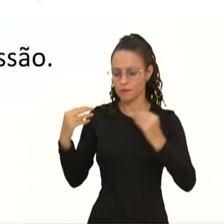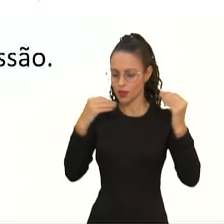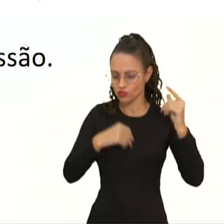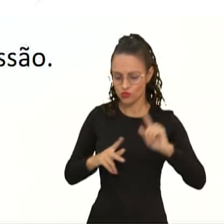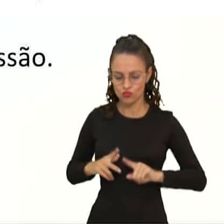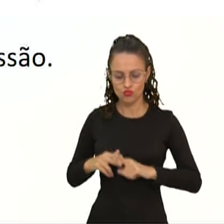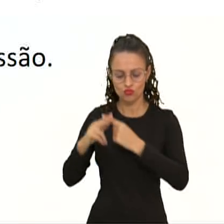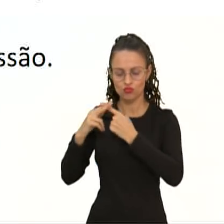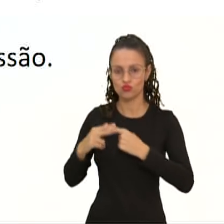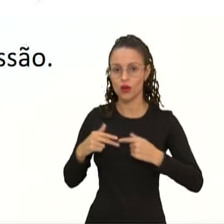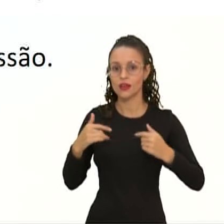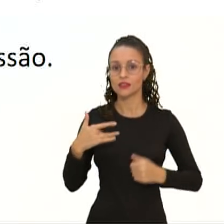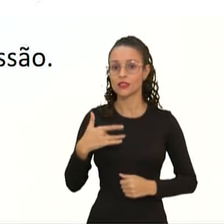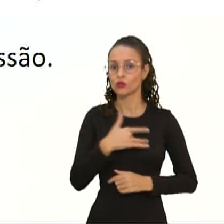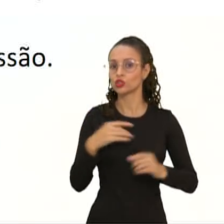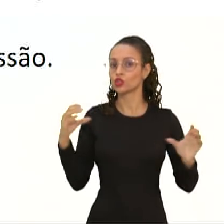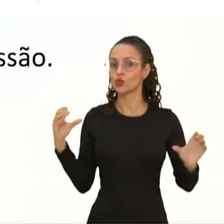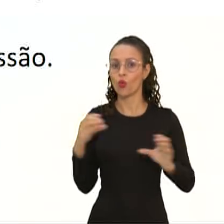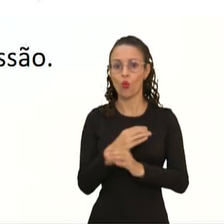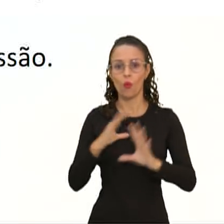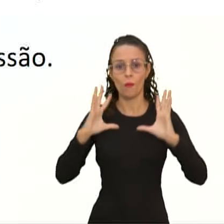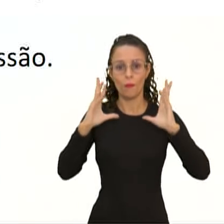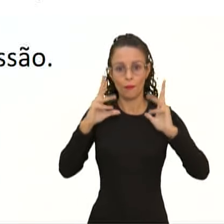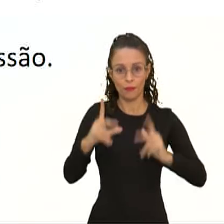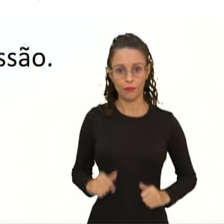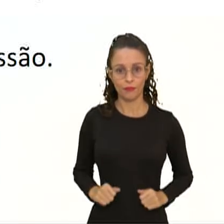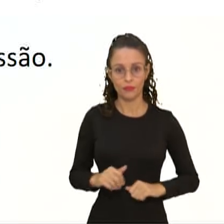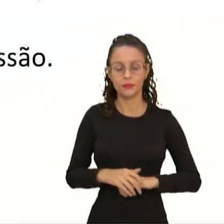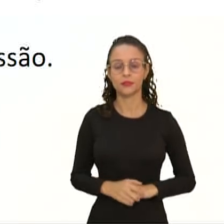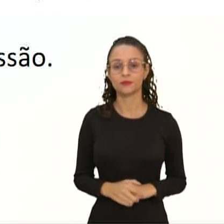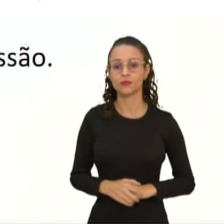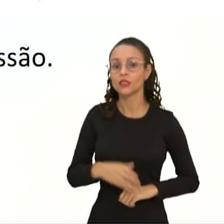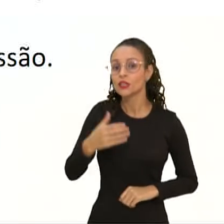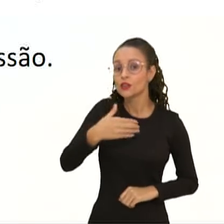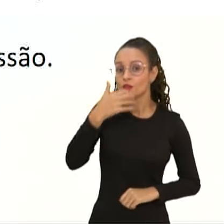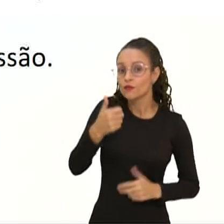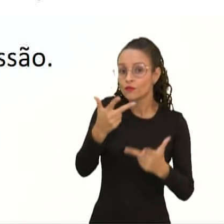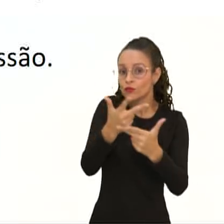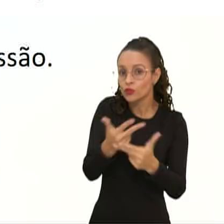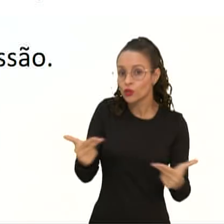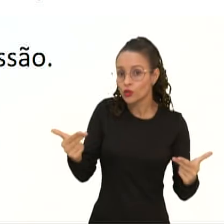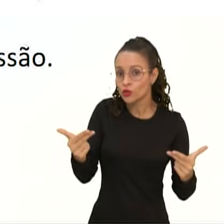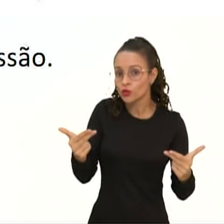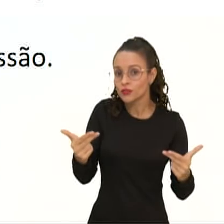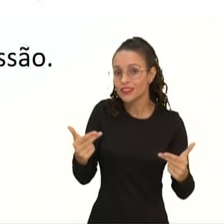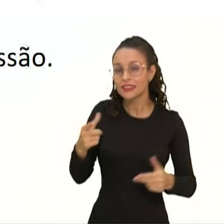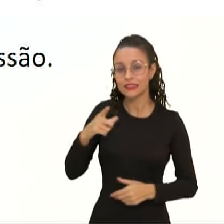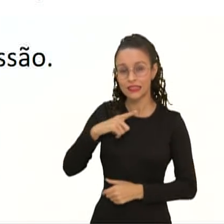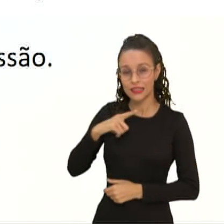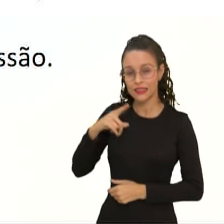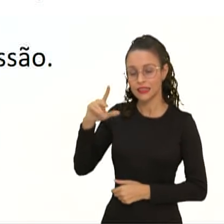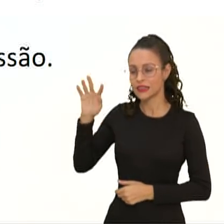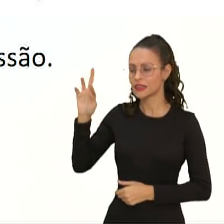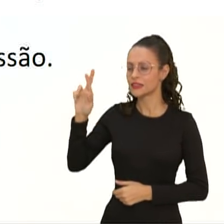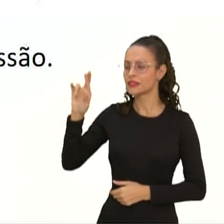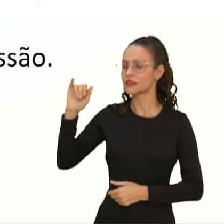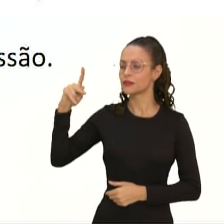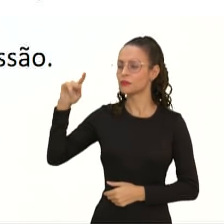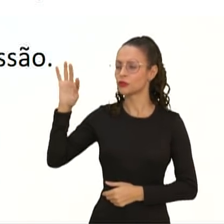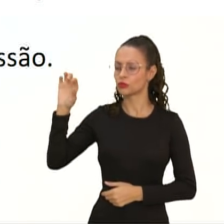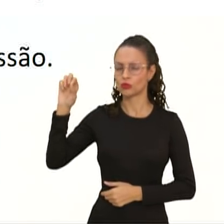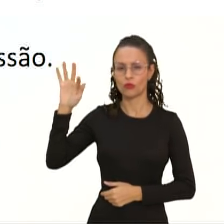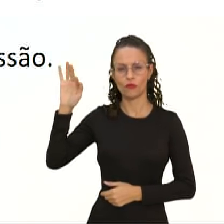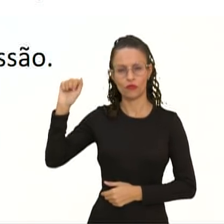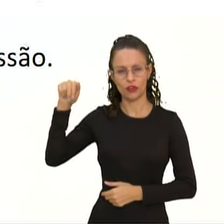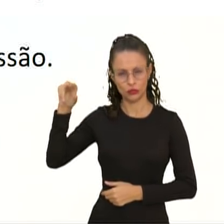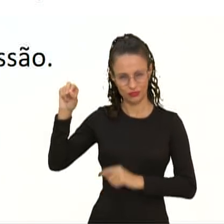saúde de uma forma integral. As frutas são ricas em triptofano. O que é esse nome esquisito